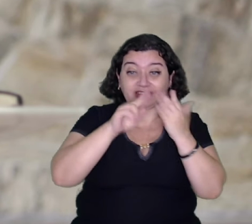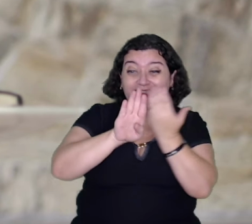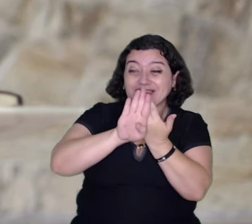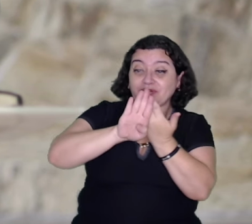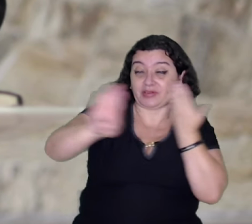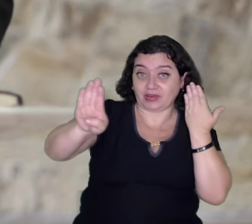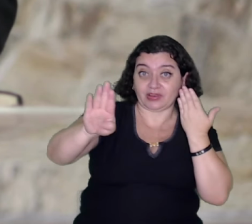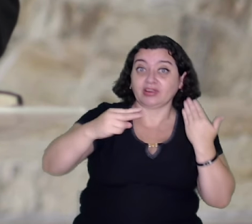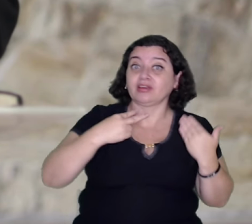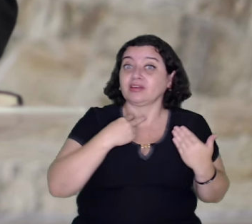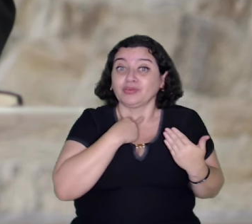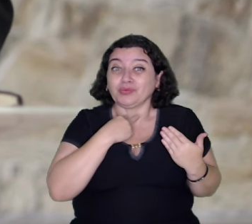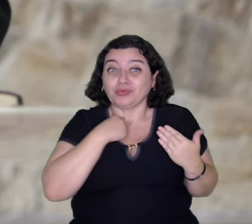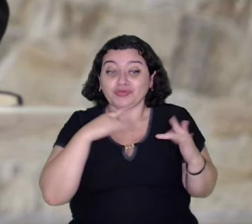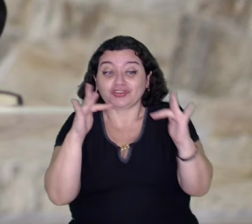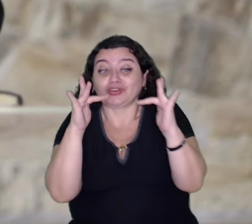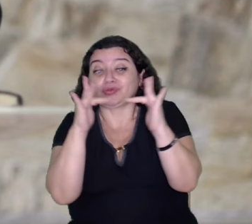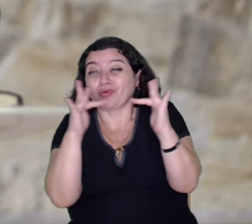ninguém.